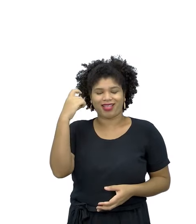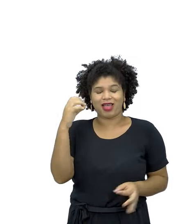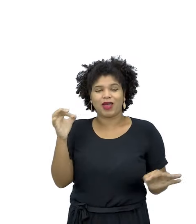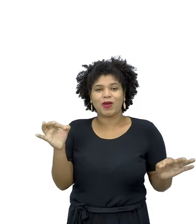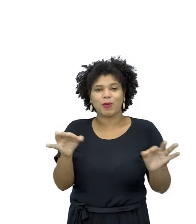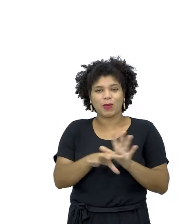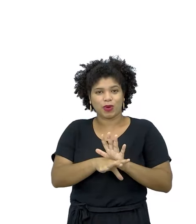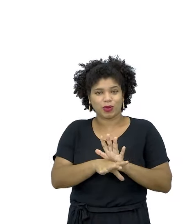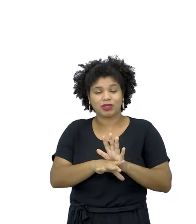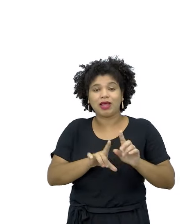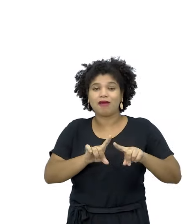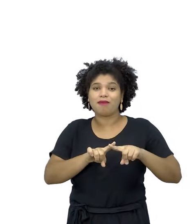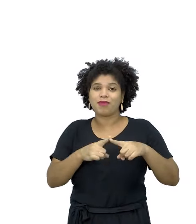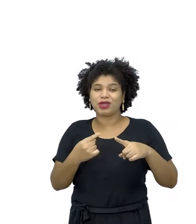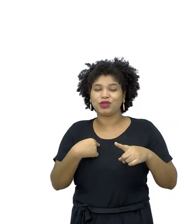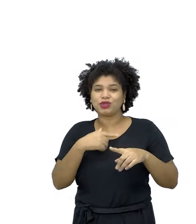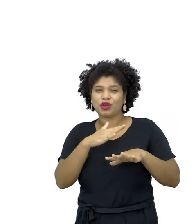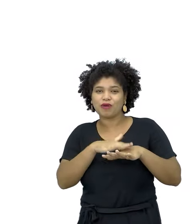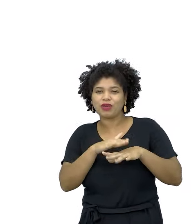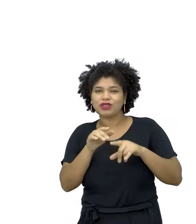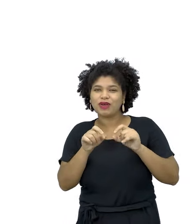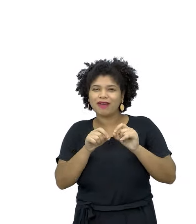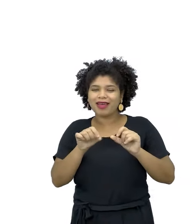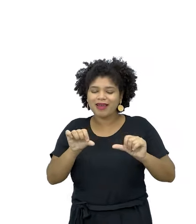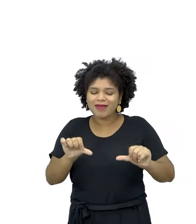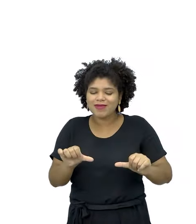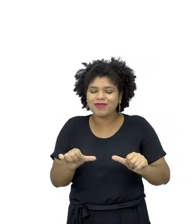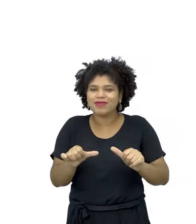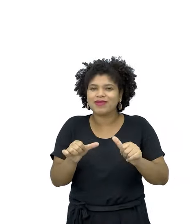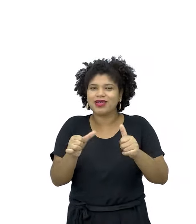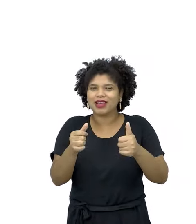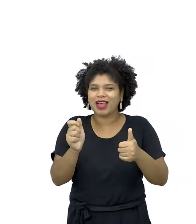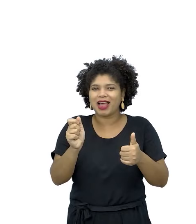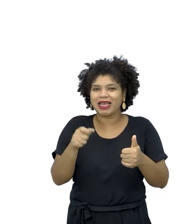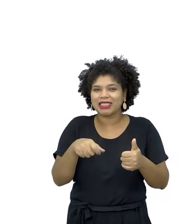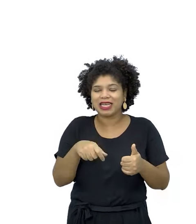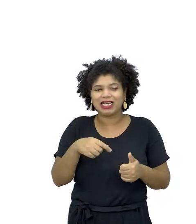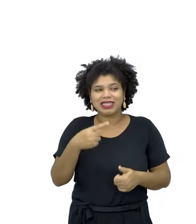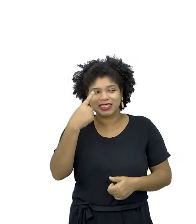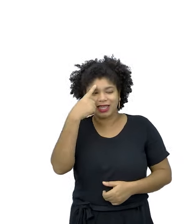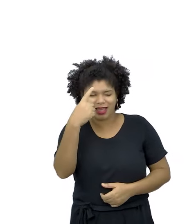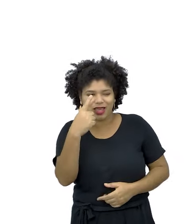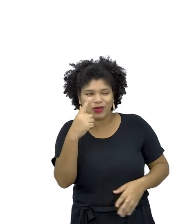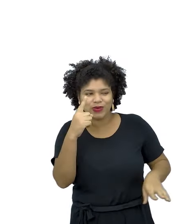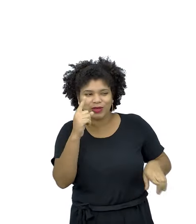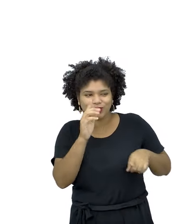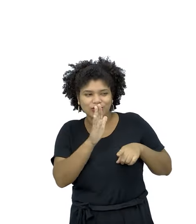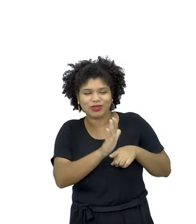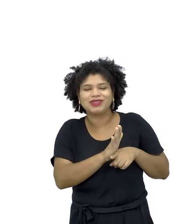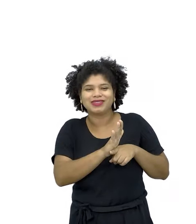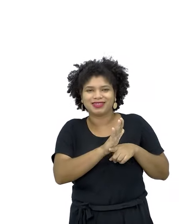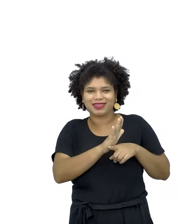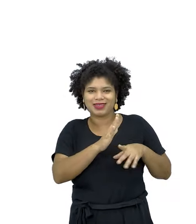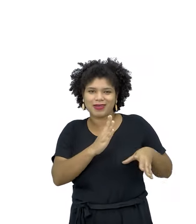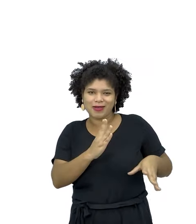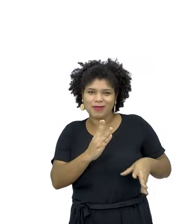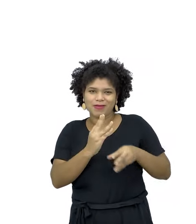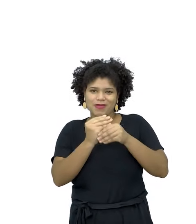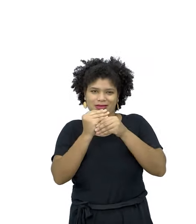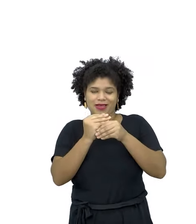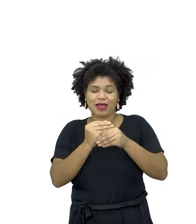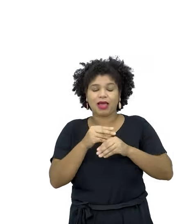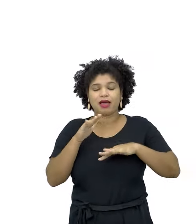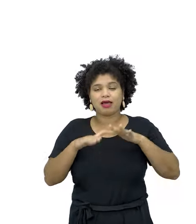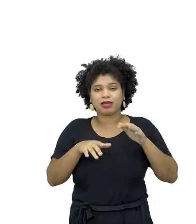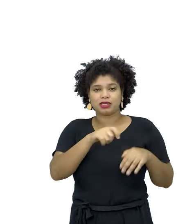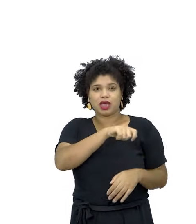já traz isso, nós fazemos o quê? Nós vamos aparando as arestas, nós vamos melhorando essa formalização. E para aquele aluno que ainda não